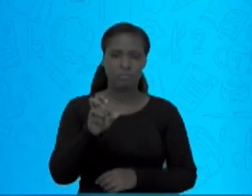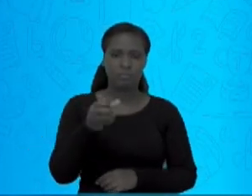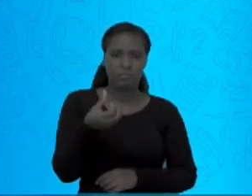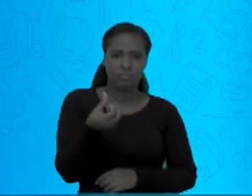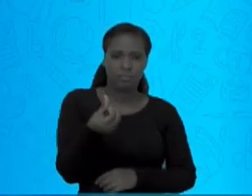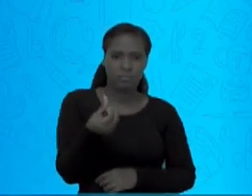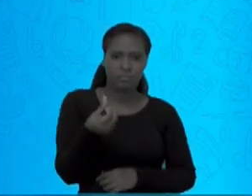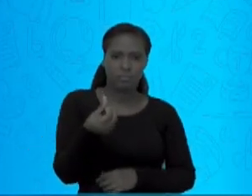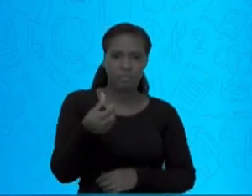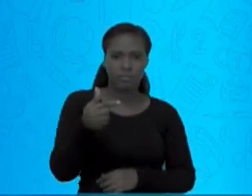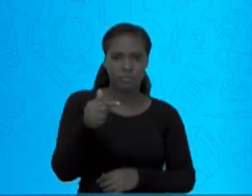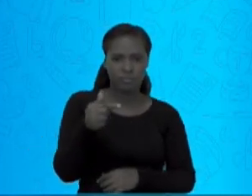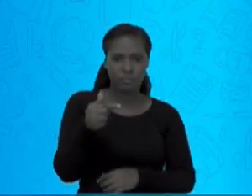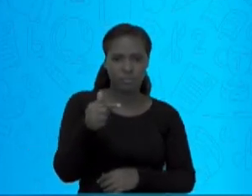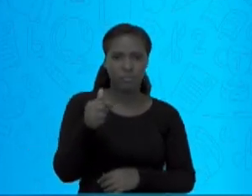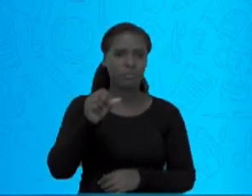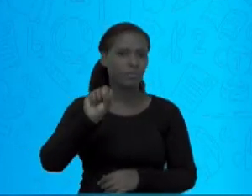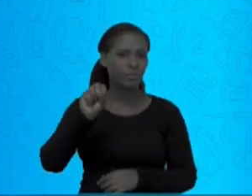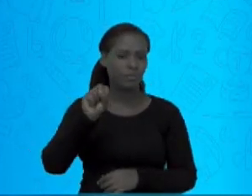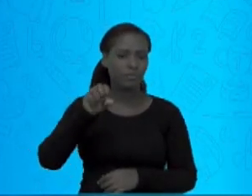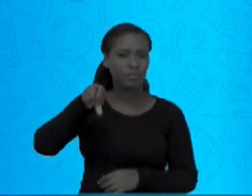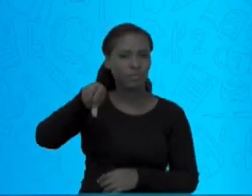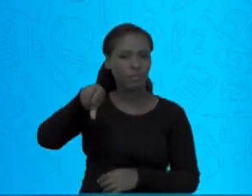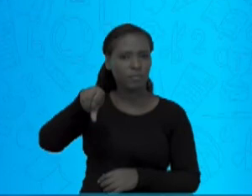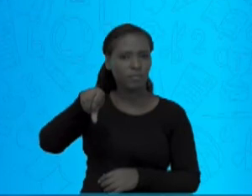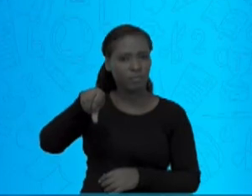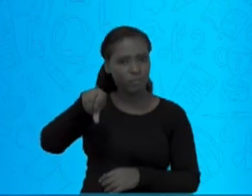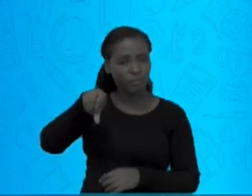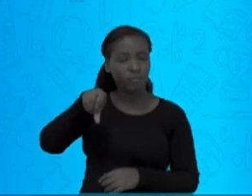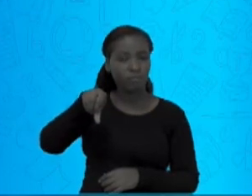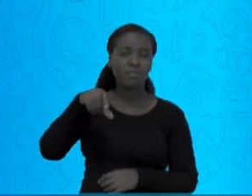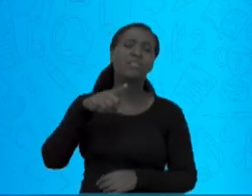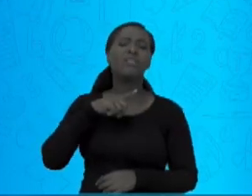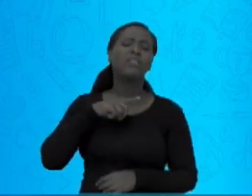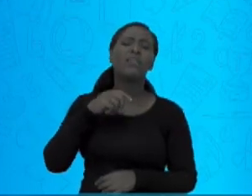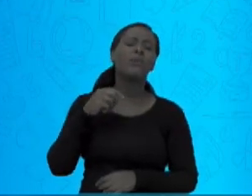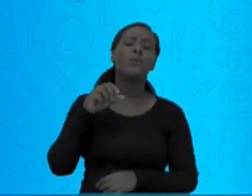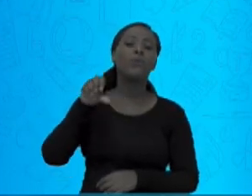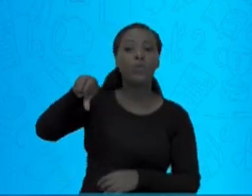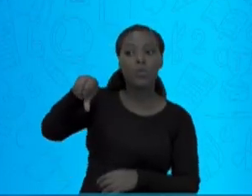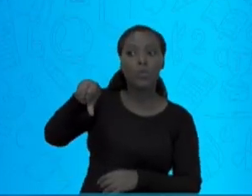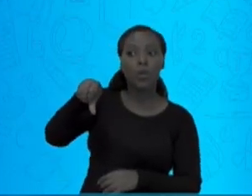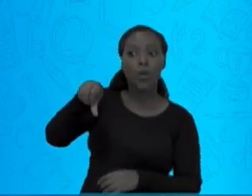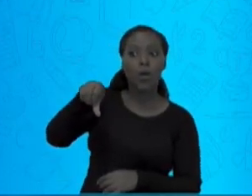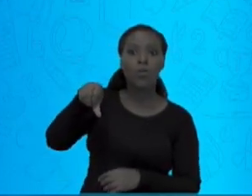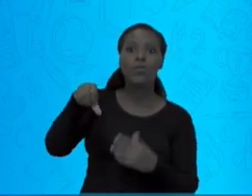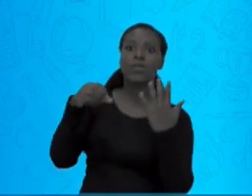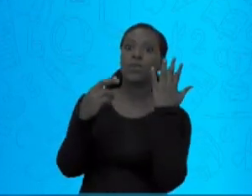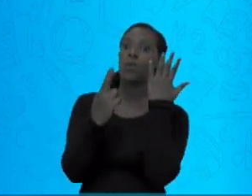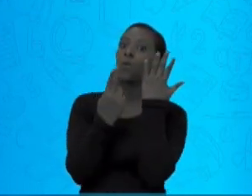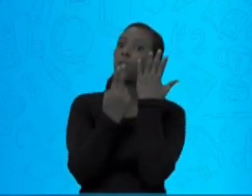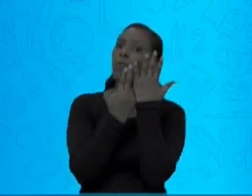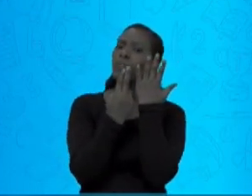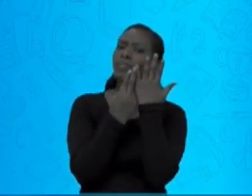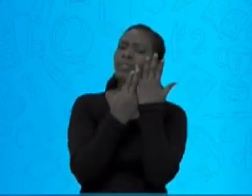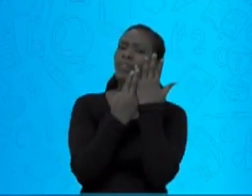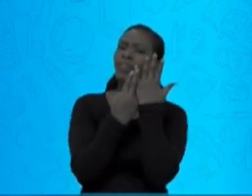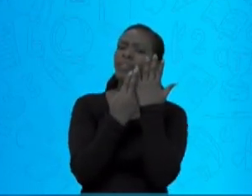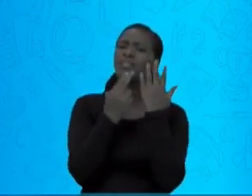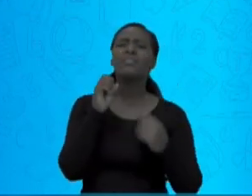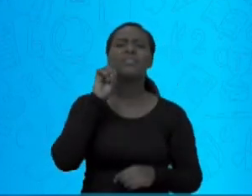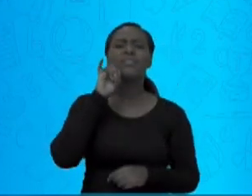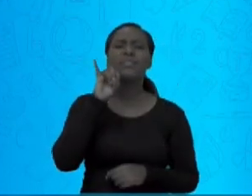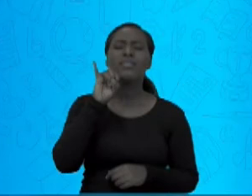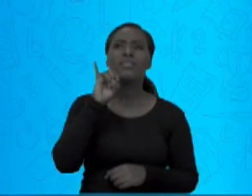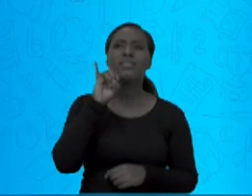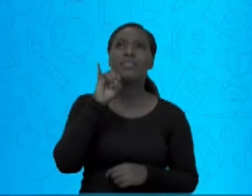5, 6, 7, 8, eu tenho 9 unidades. Se eu tiver aqui